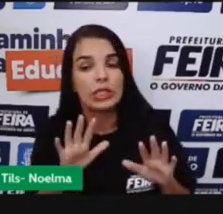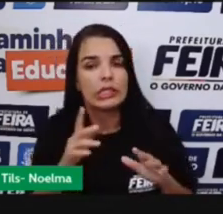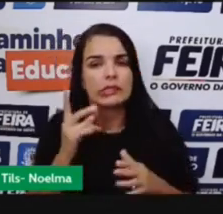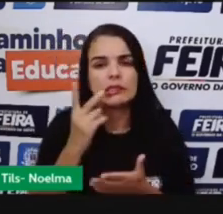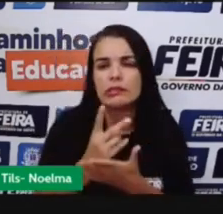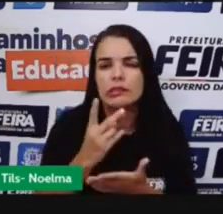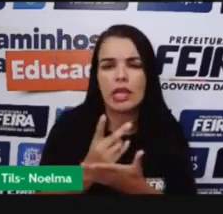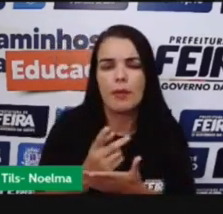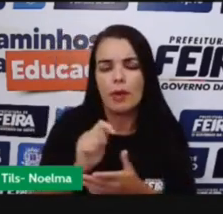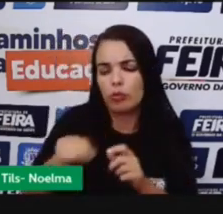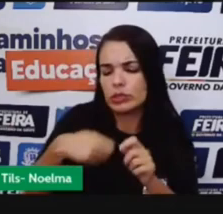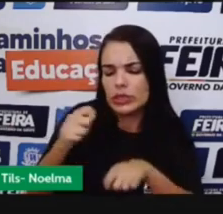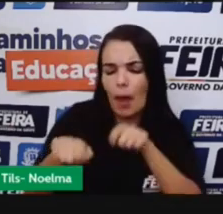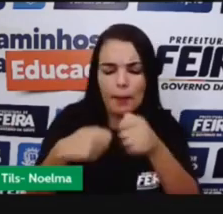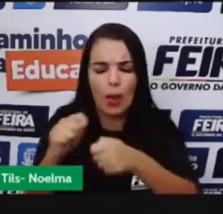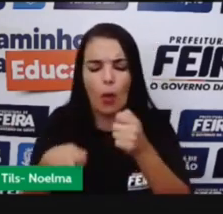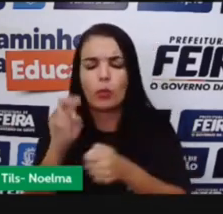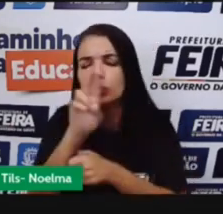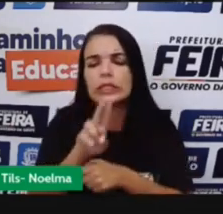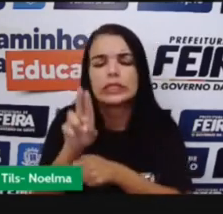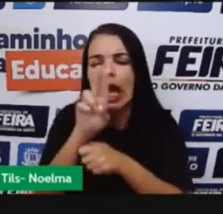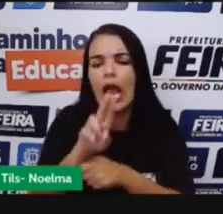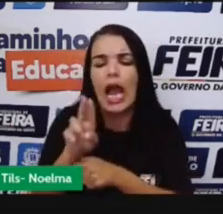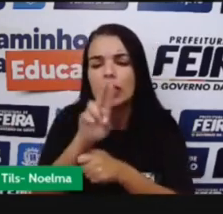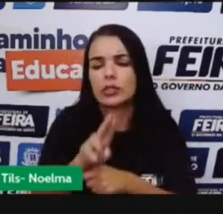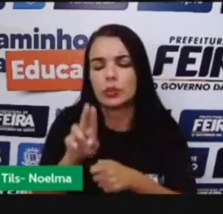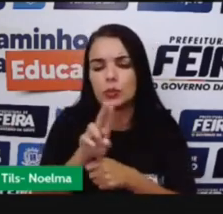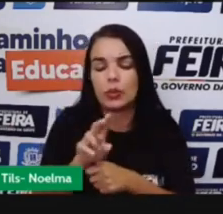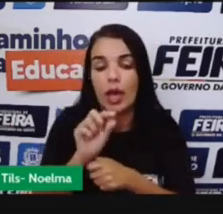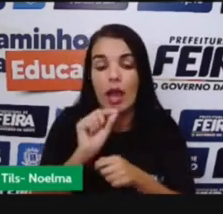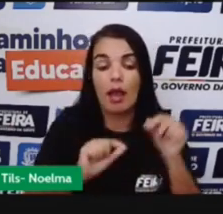geralmente o símbolo utilizado para a operação de